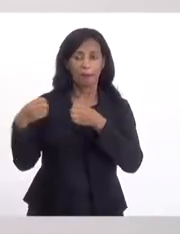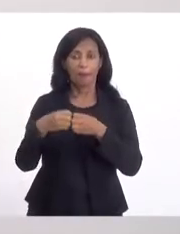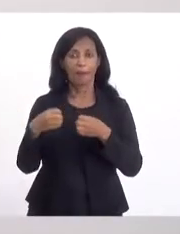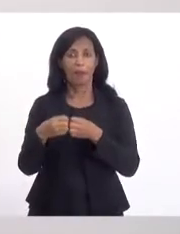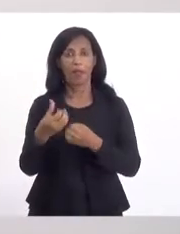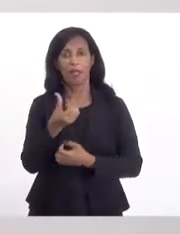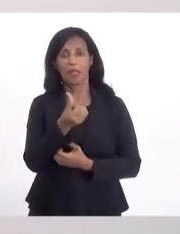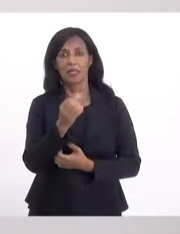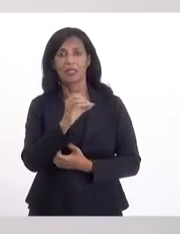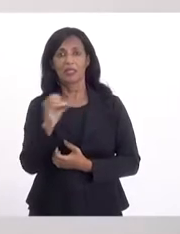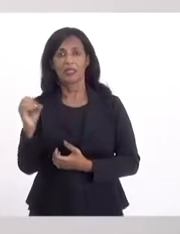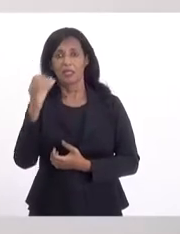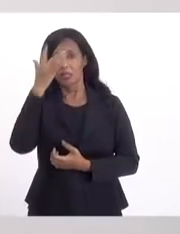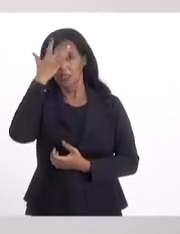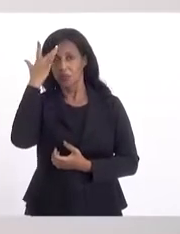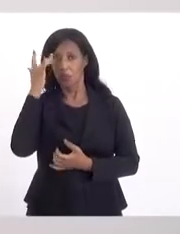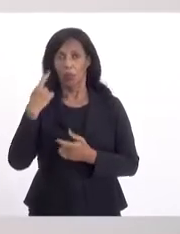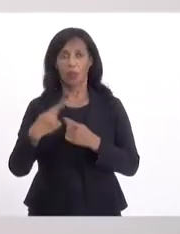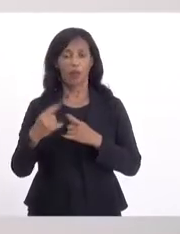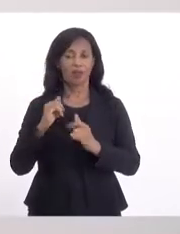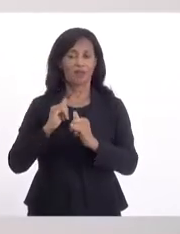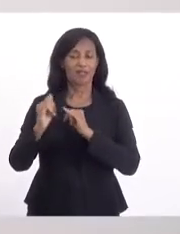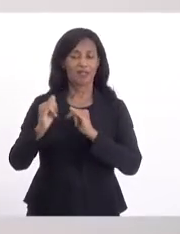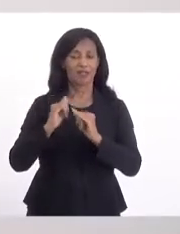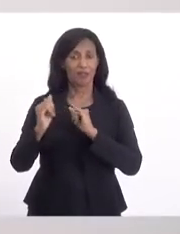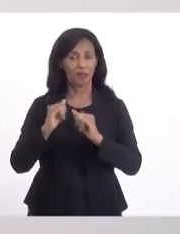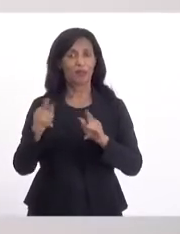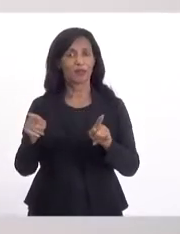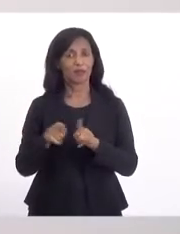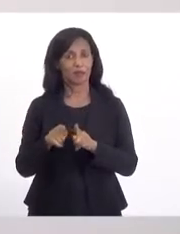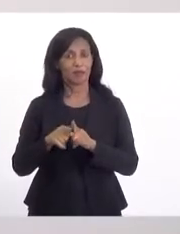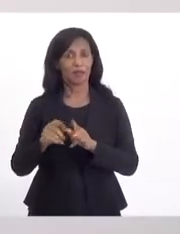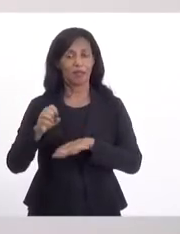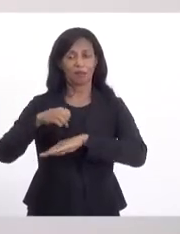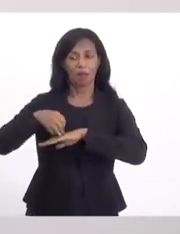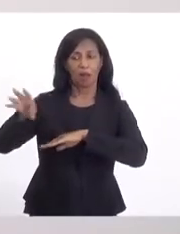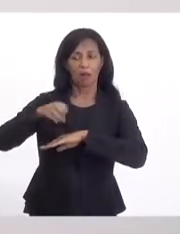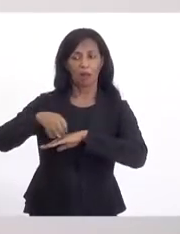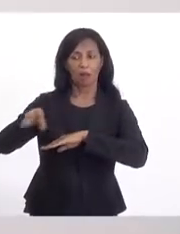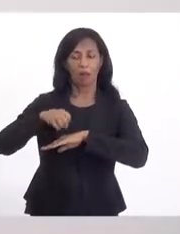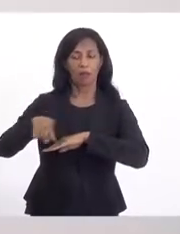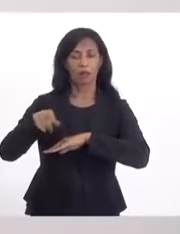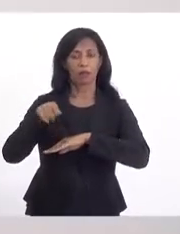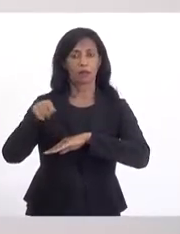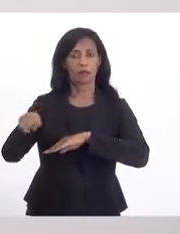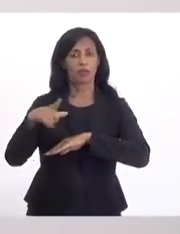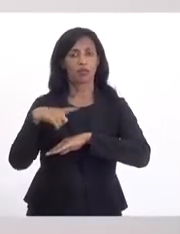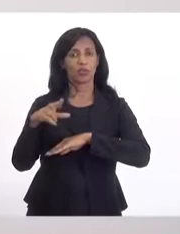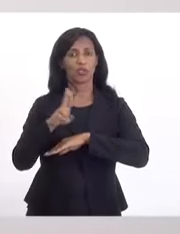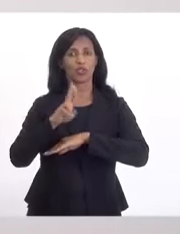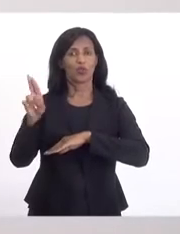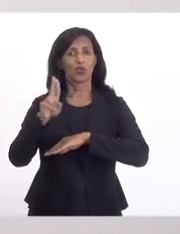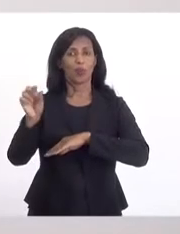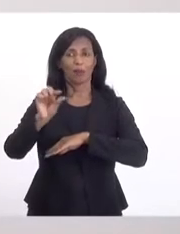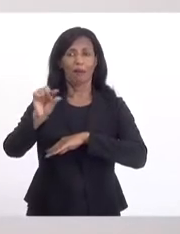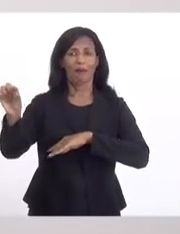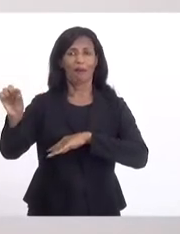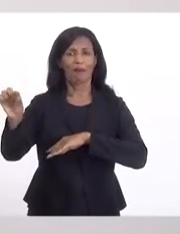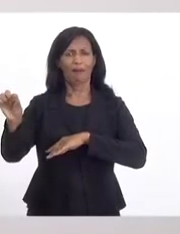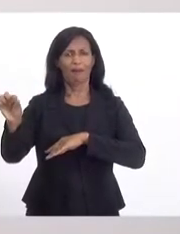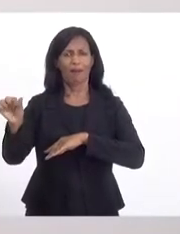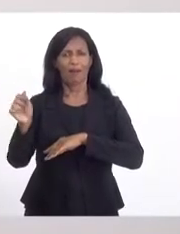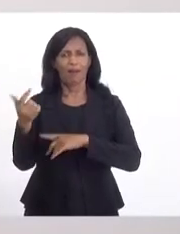a 600 pessoas, porque as informações também enviadas eram informações que só tinham o nome da pessoa.